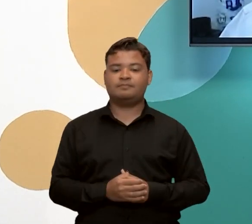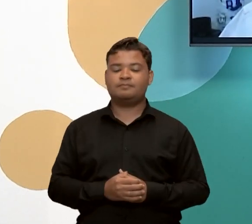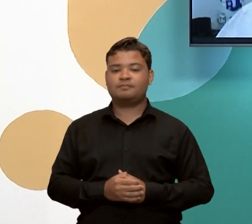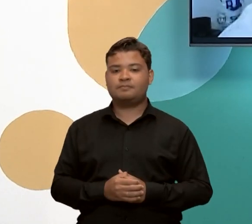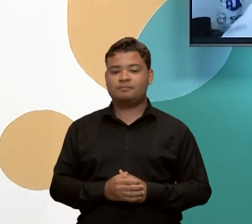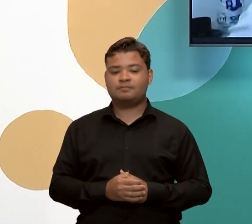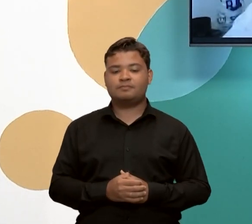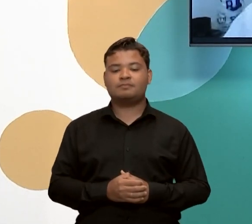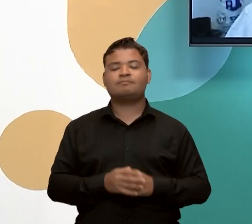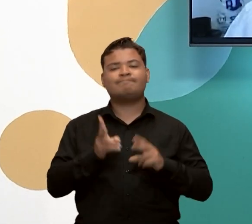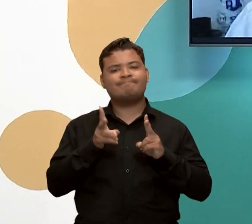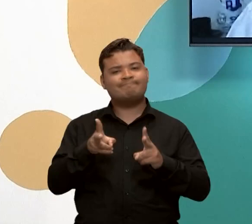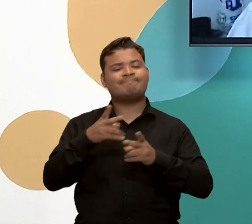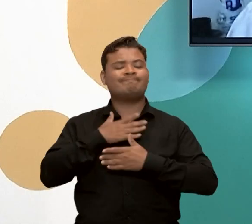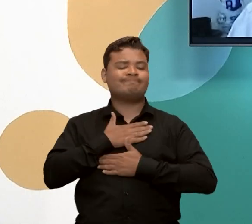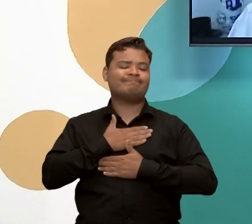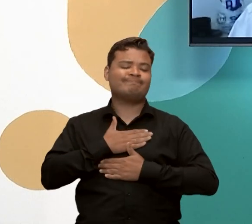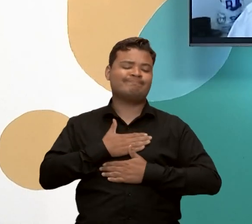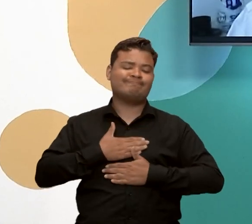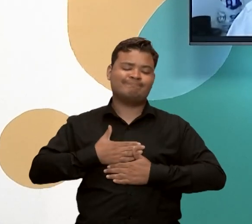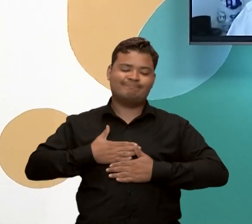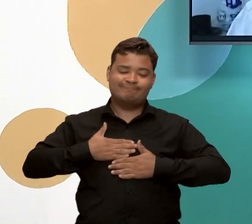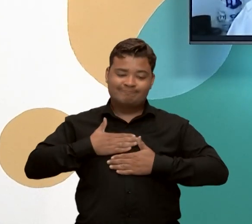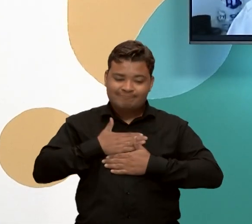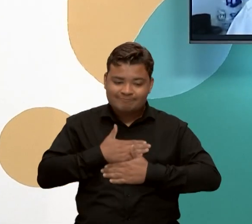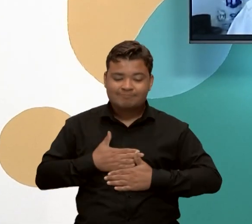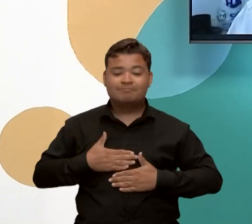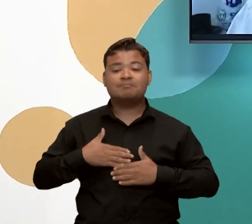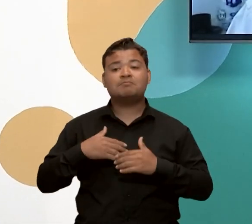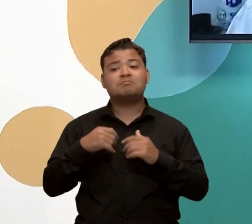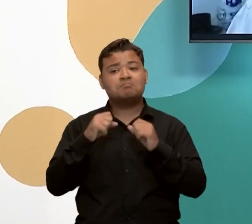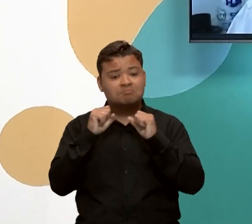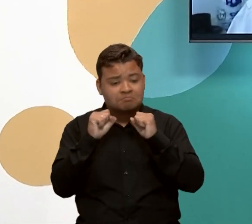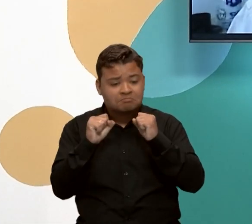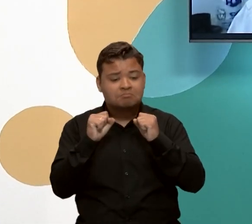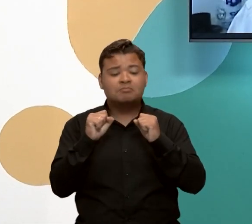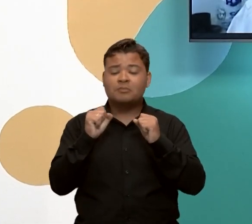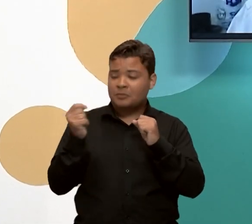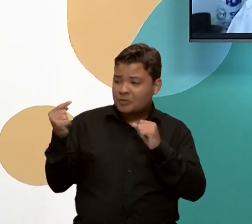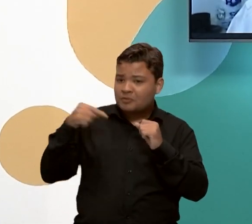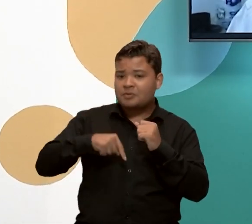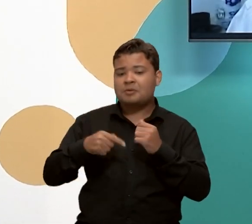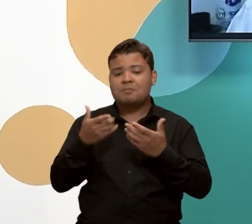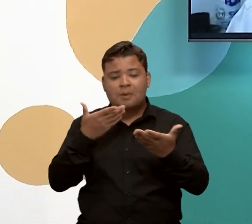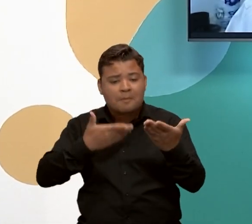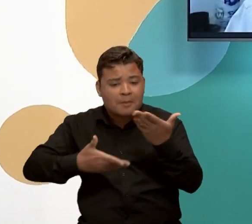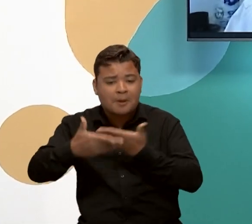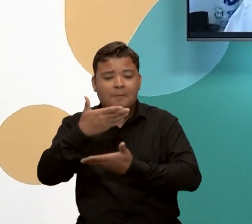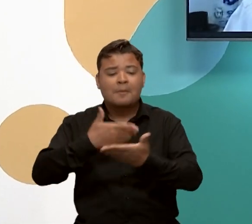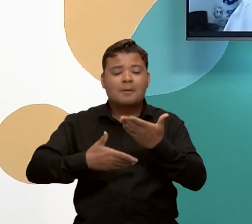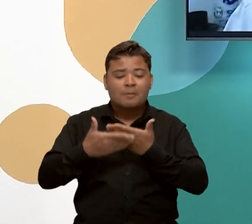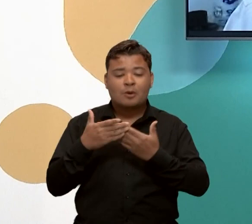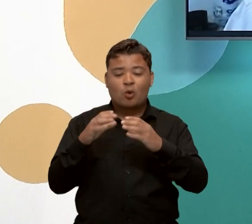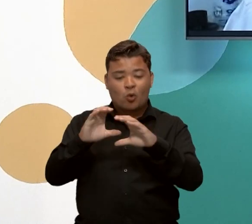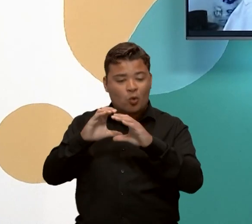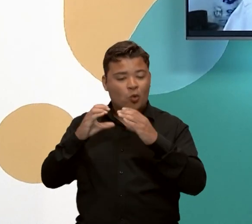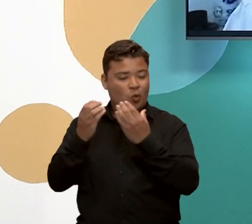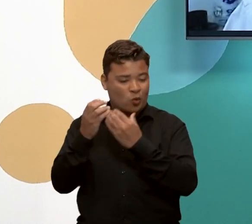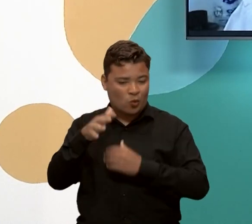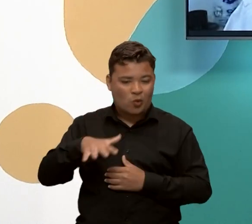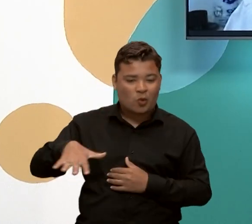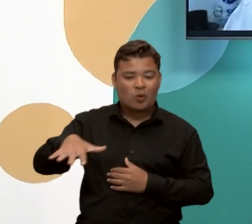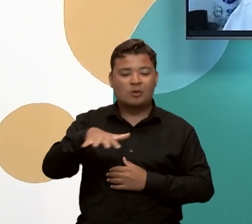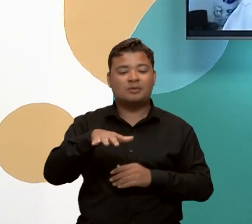É sempre uma satisfação para nós podermos estar aqui para poder dialogar com a nossa comunidade, com